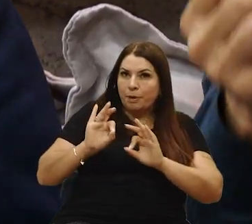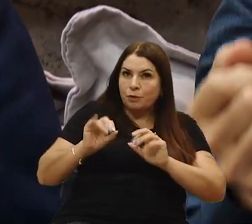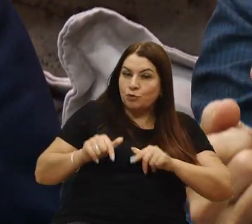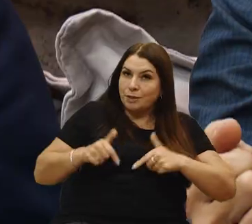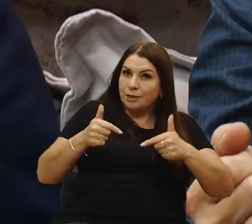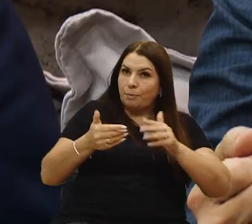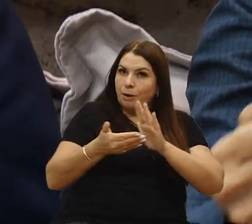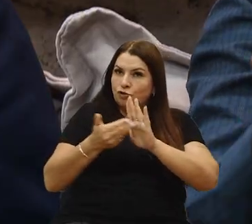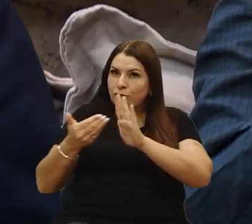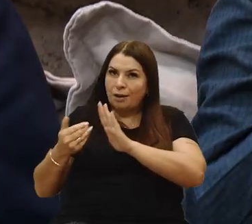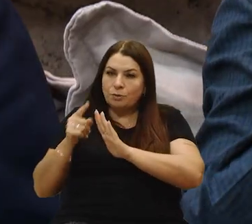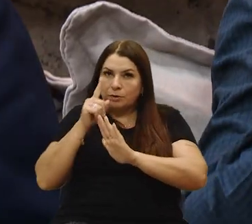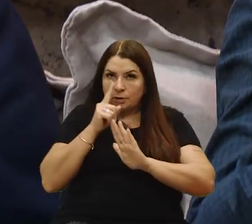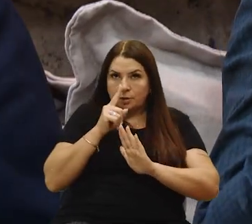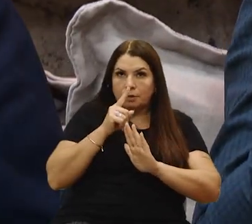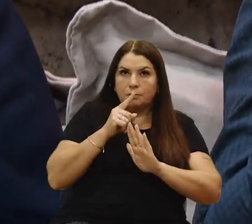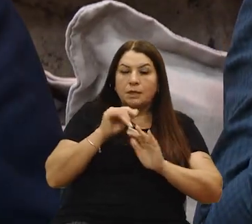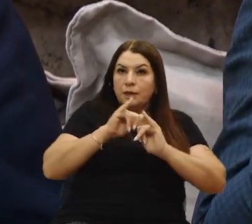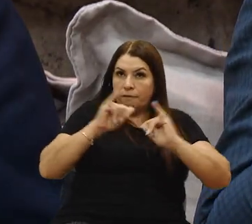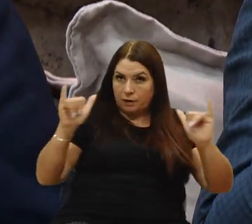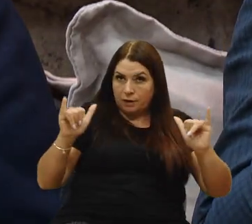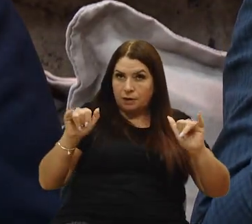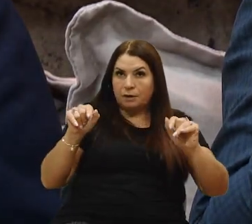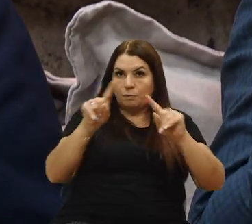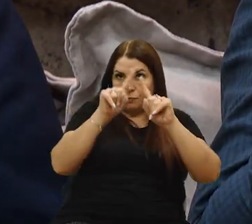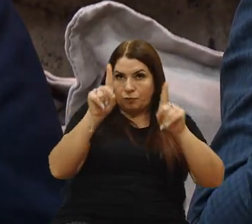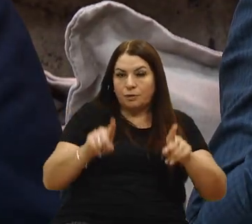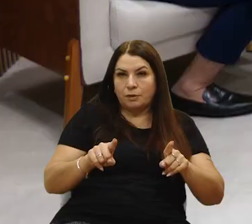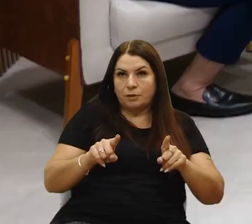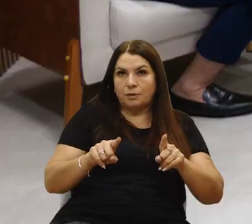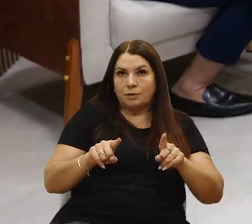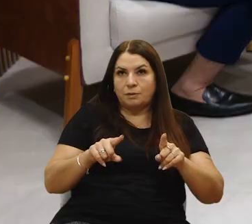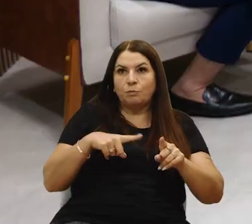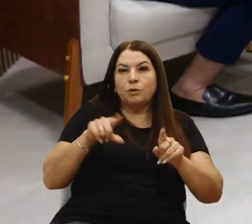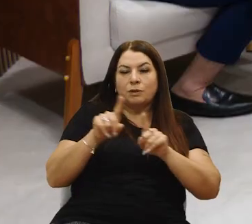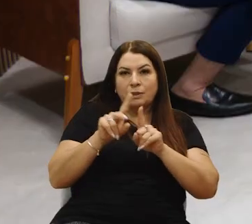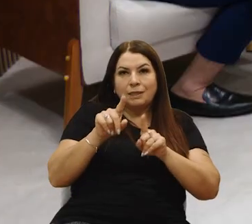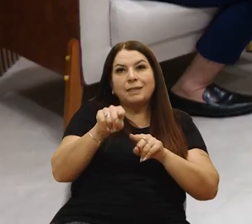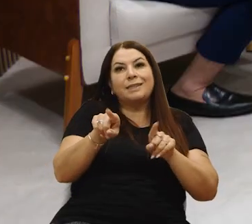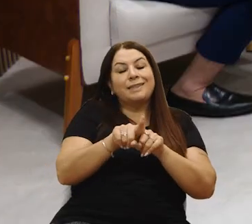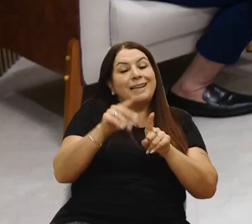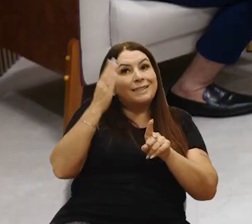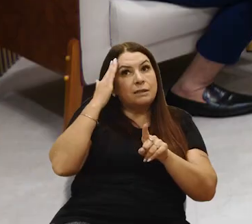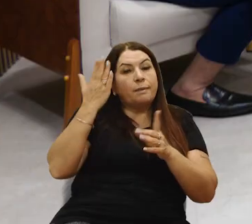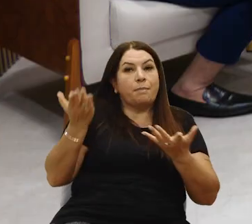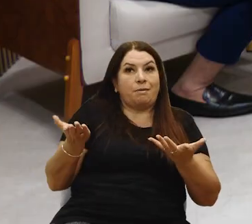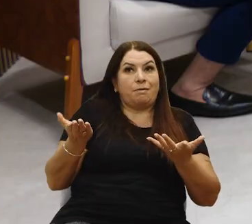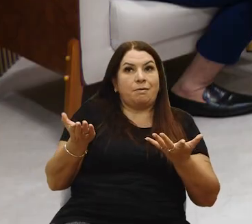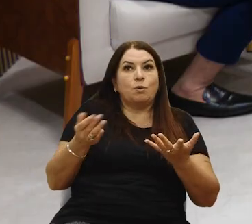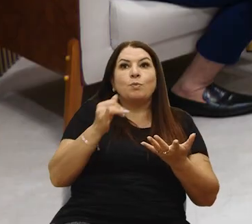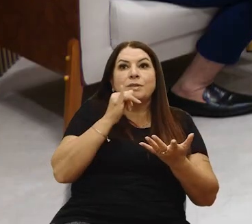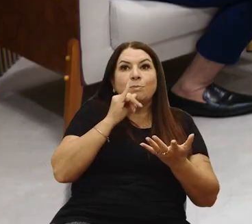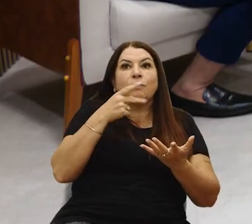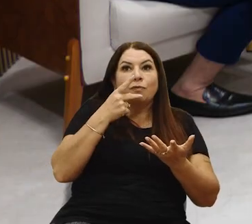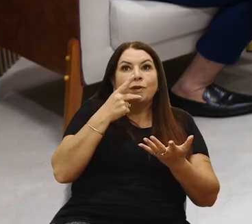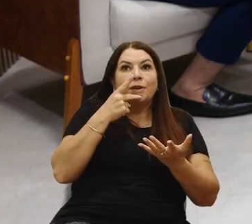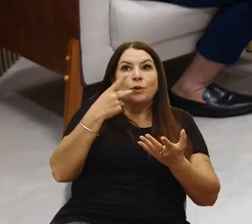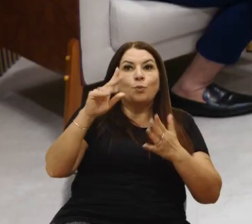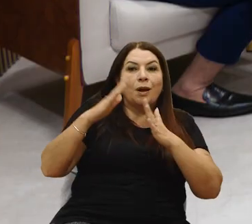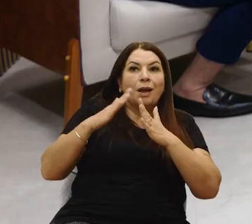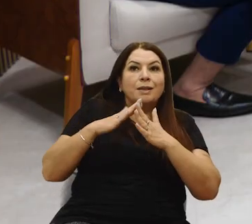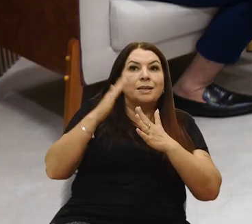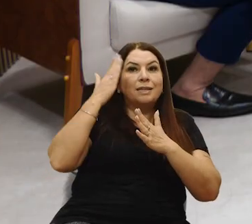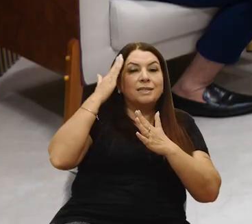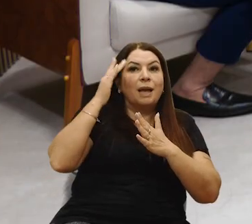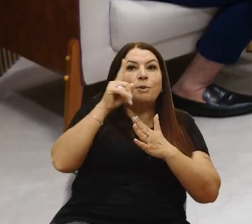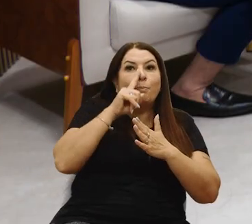para eliminar esses riscos e informados os trabalhadores. Porque tem que ser feito também Porque pelo eles têm trabalhador. que... Mas é o exemplo que eu te dei. Na tua casa, quem é